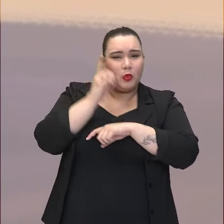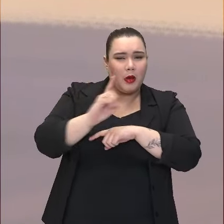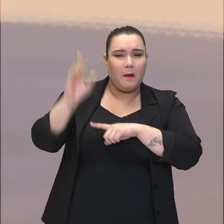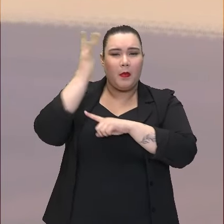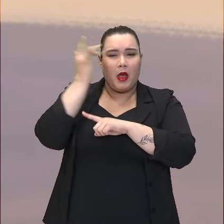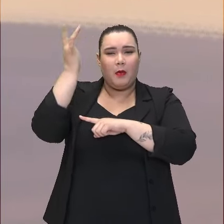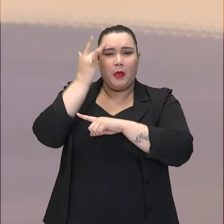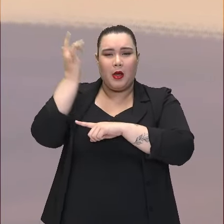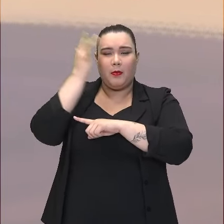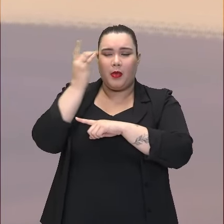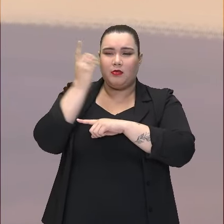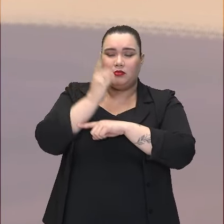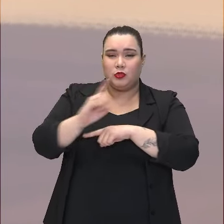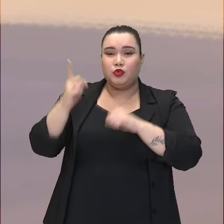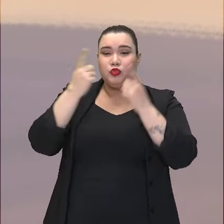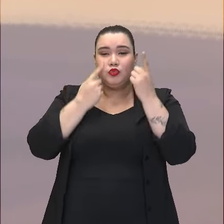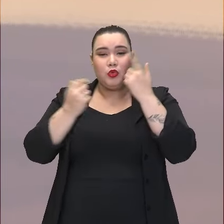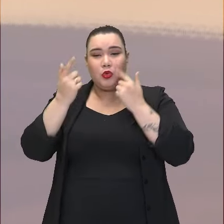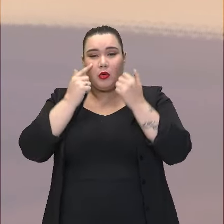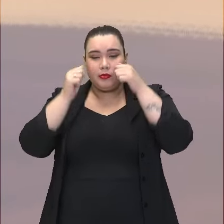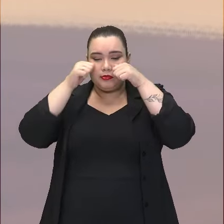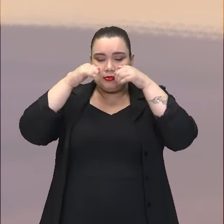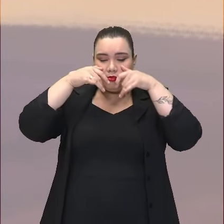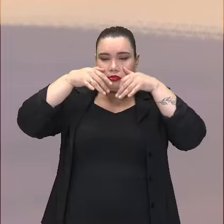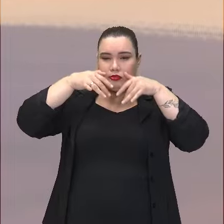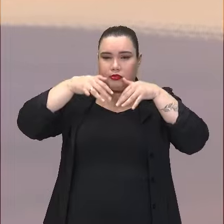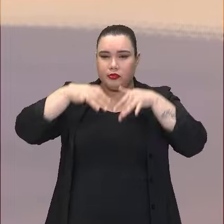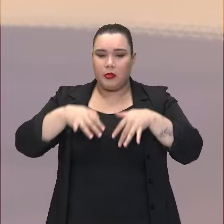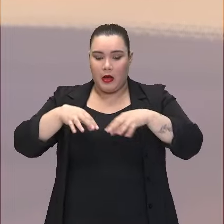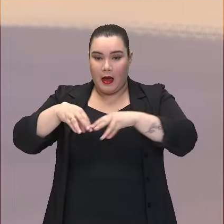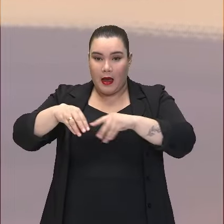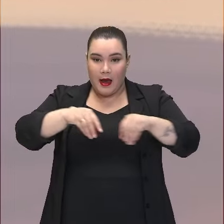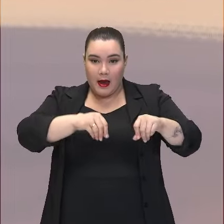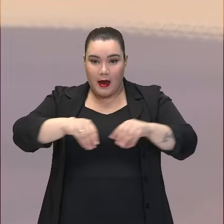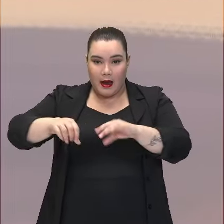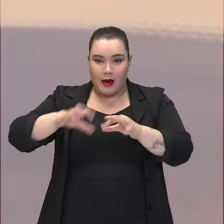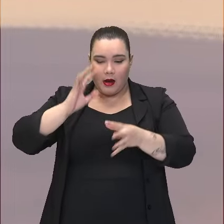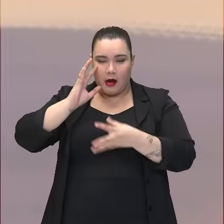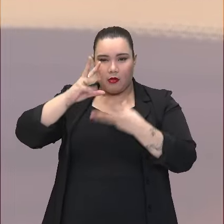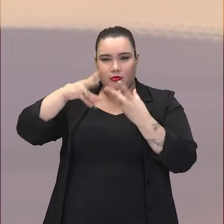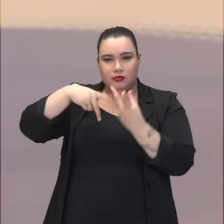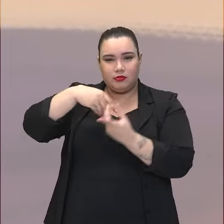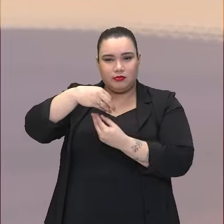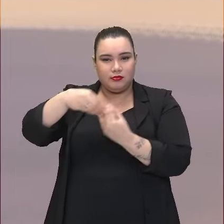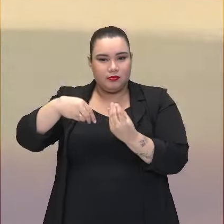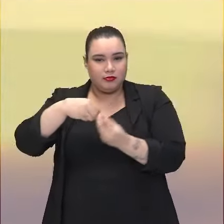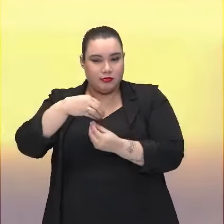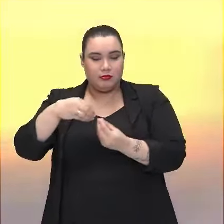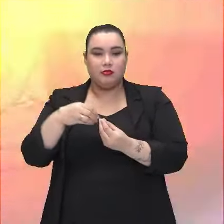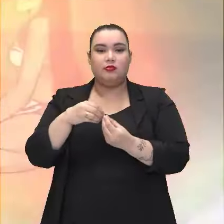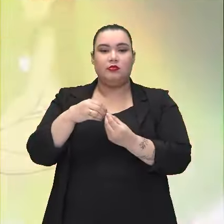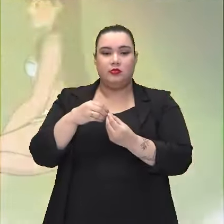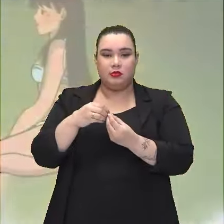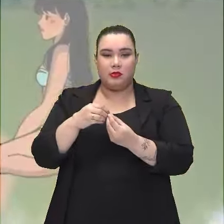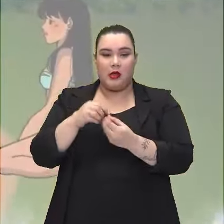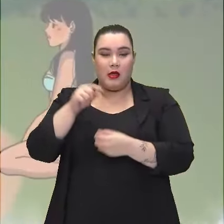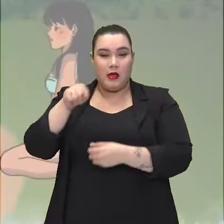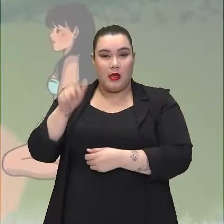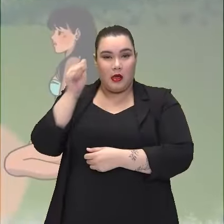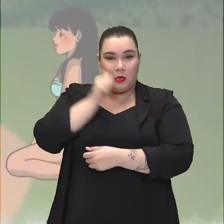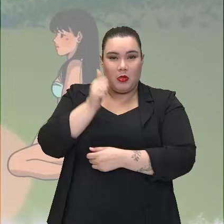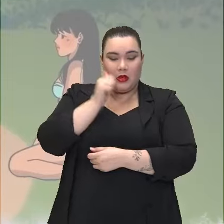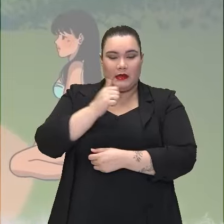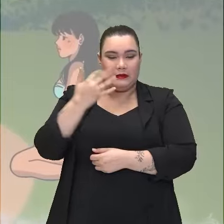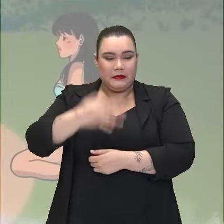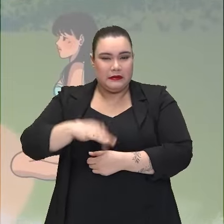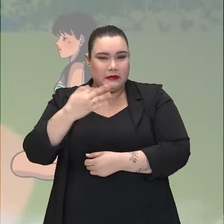Suas lágrimas puras e brilhantes misturaram-se com as areias brancas do rio. A dor imensa da Índia impressionou Tupã,